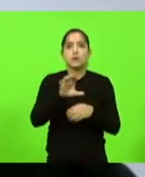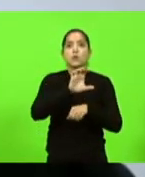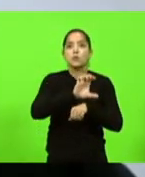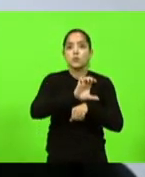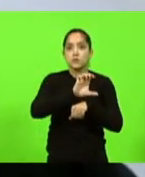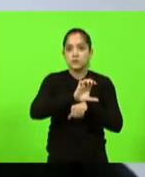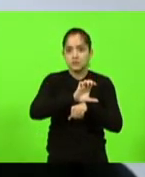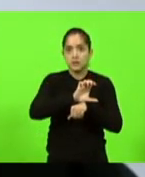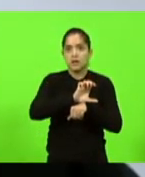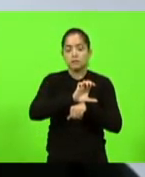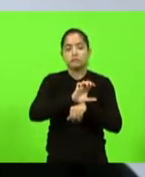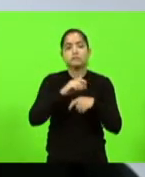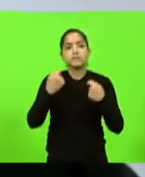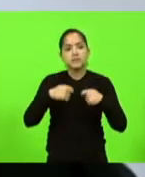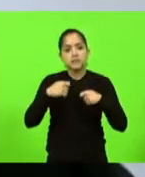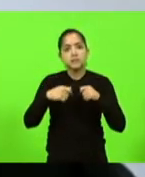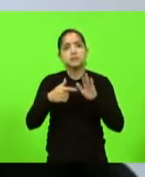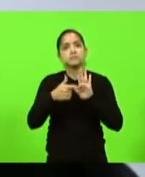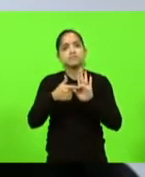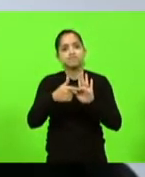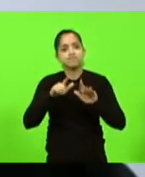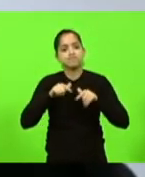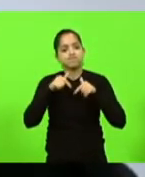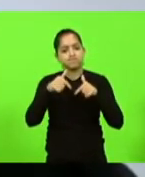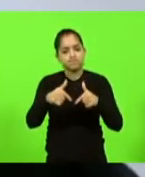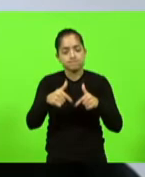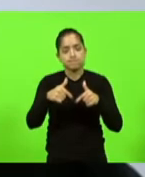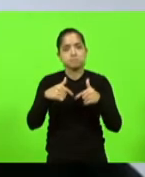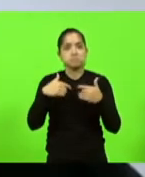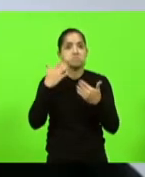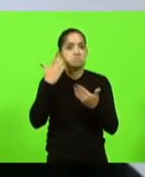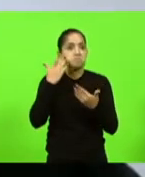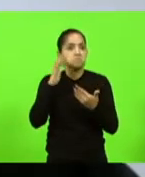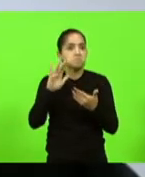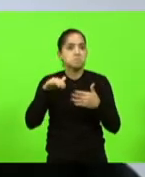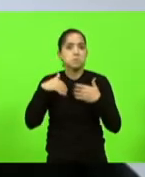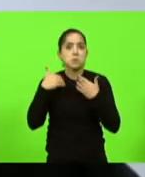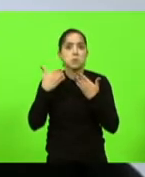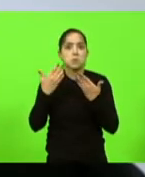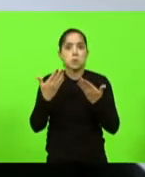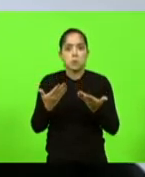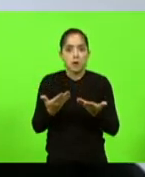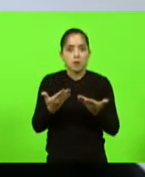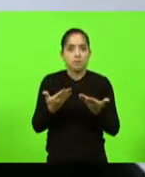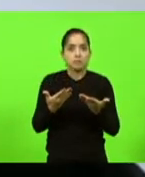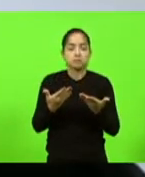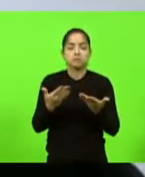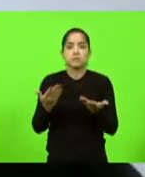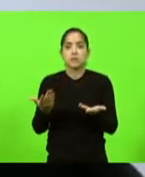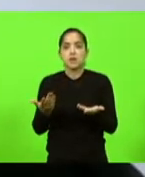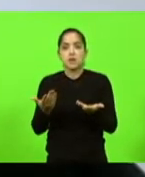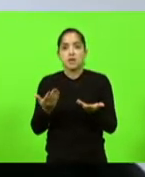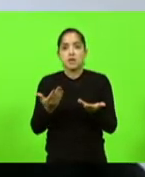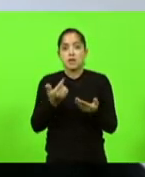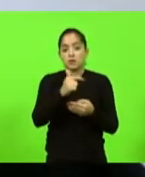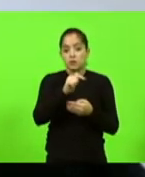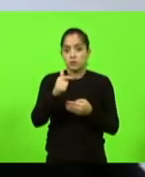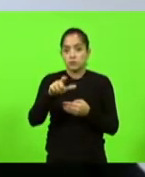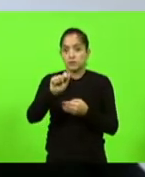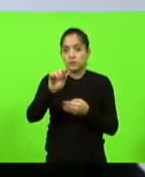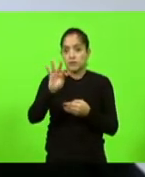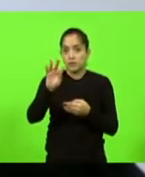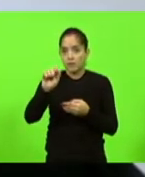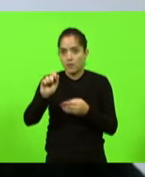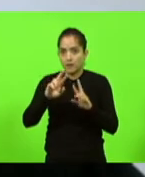deveria ter se posicionado. Mais ainda, eu não sei qual foi a posição dele bem adequada, porque eu não tenho a ata da